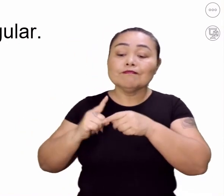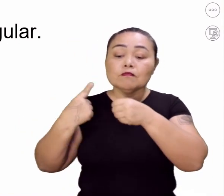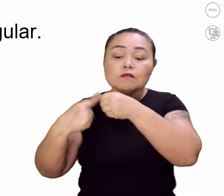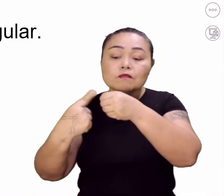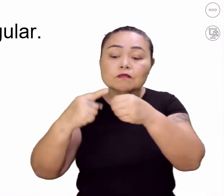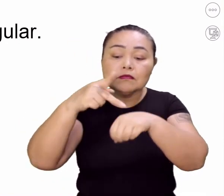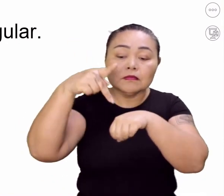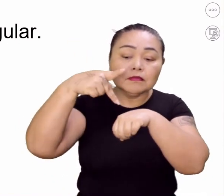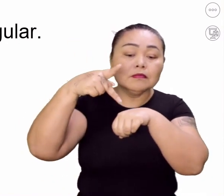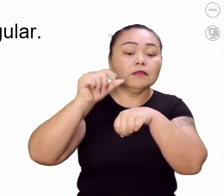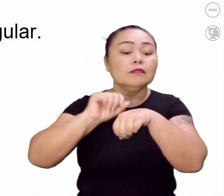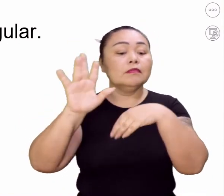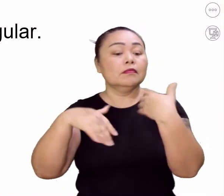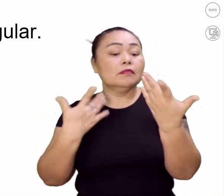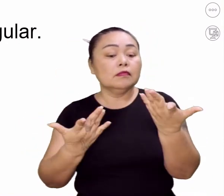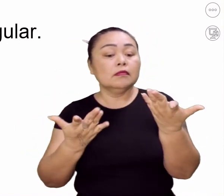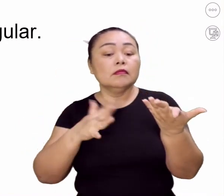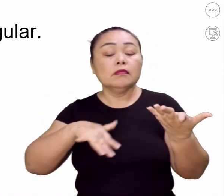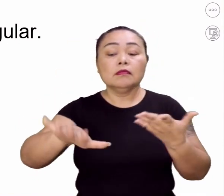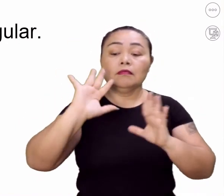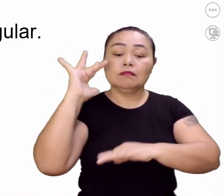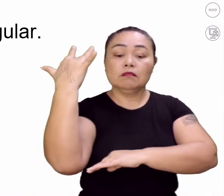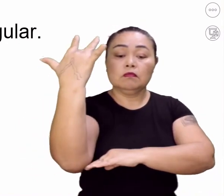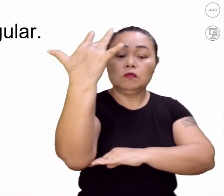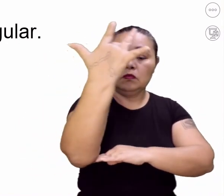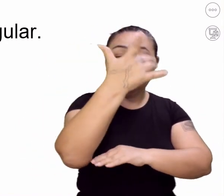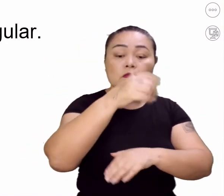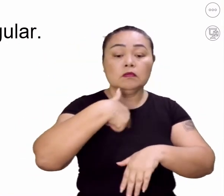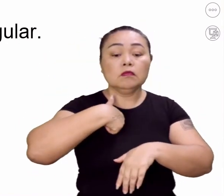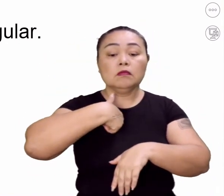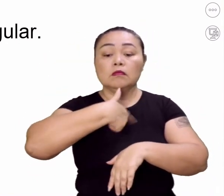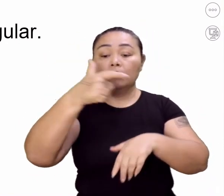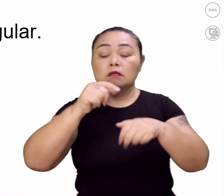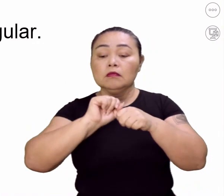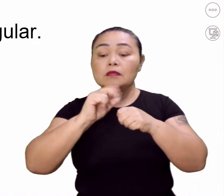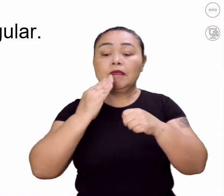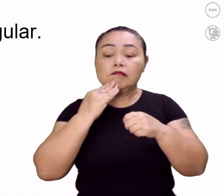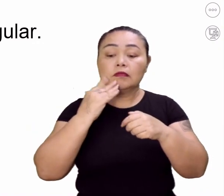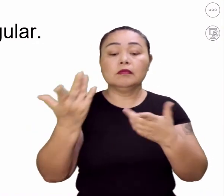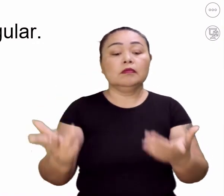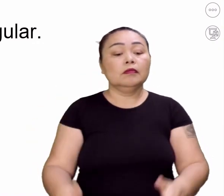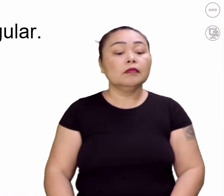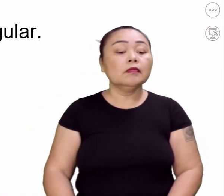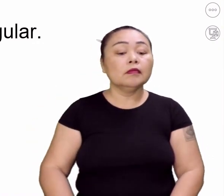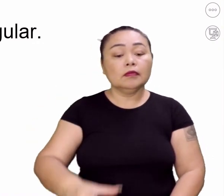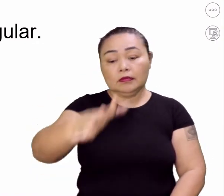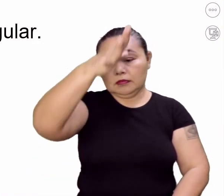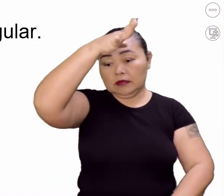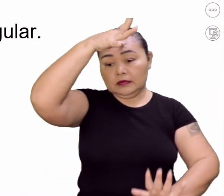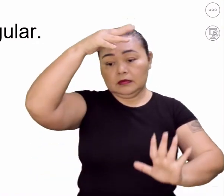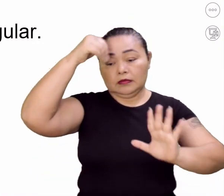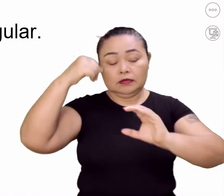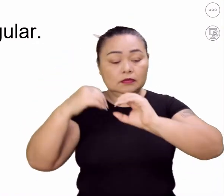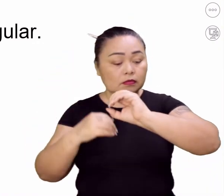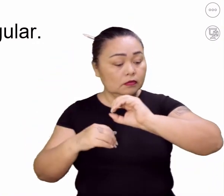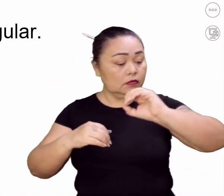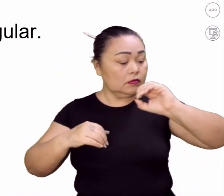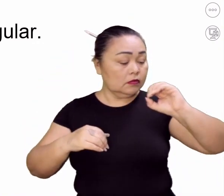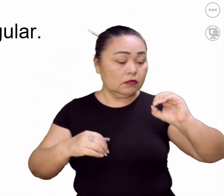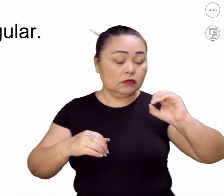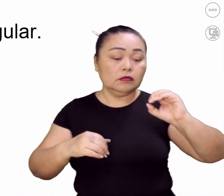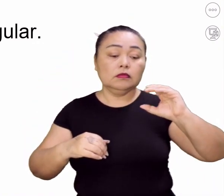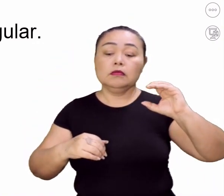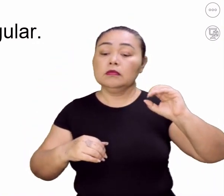principalmente no interior do país, D, em áreas florestais com uma distribuição irregular, ou E, na